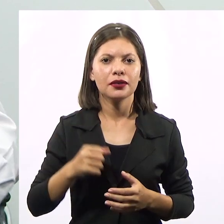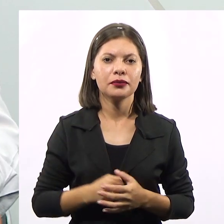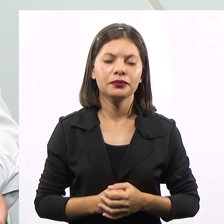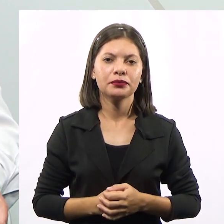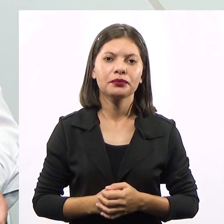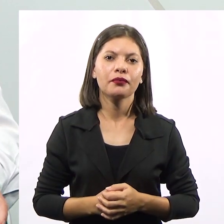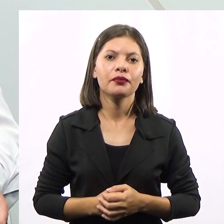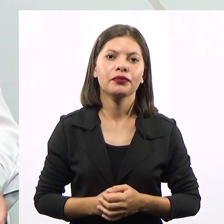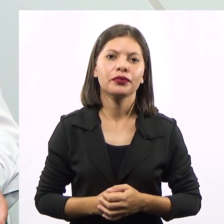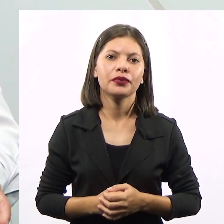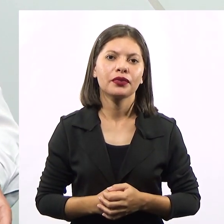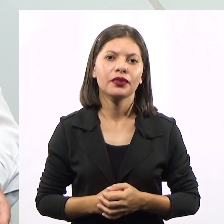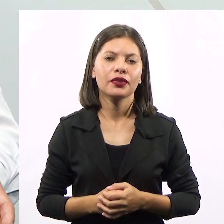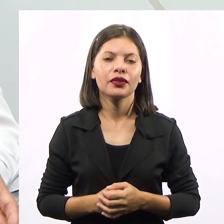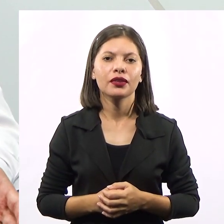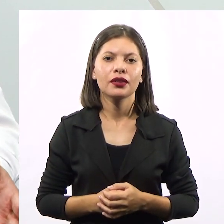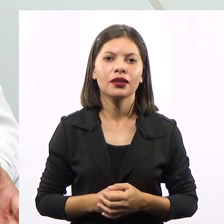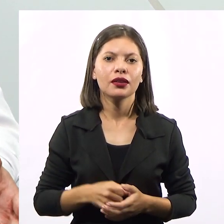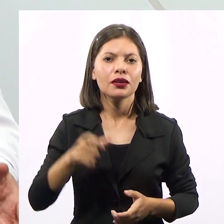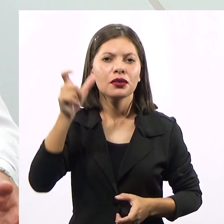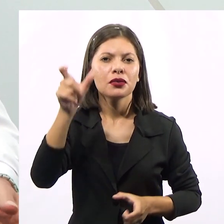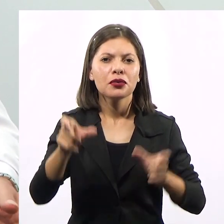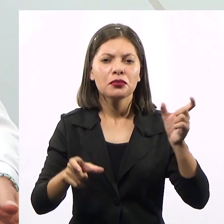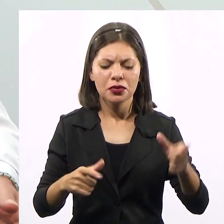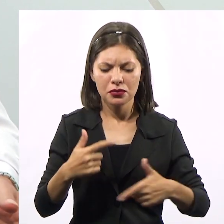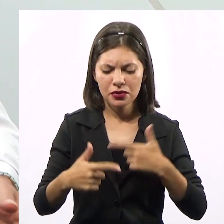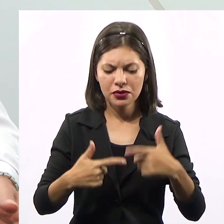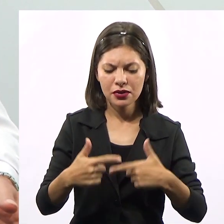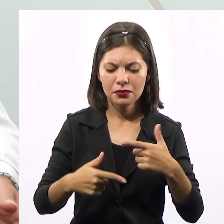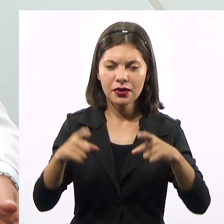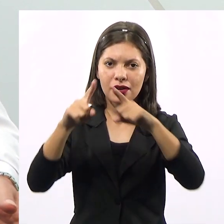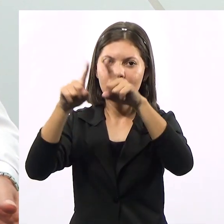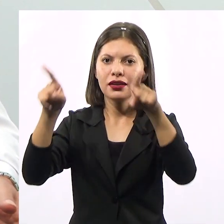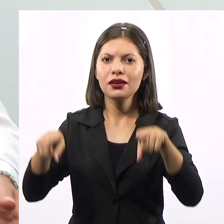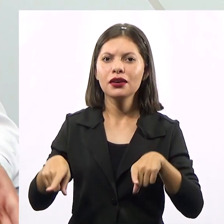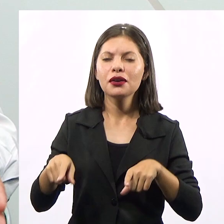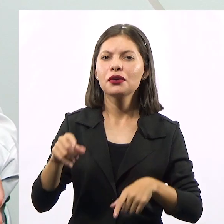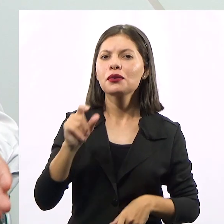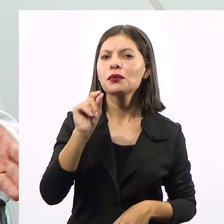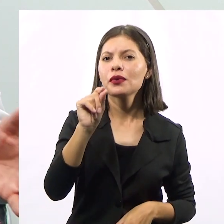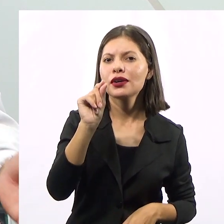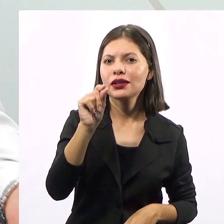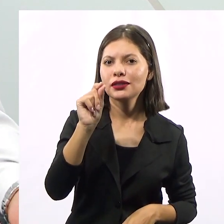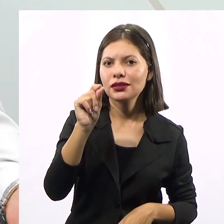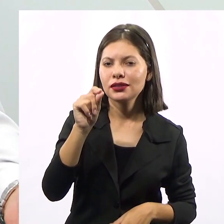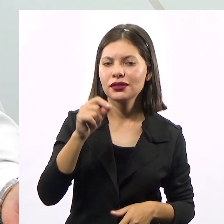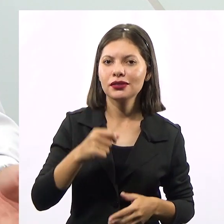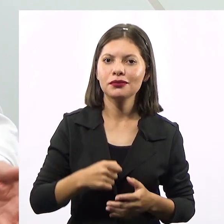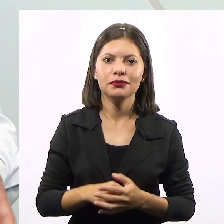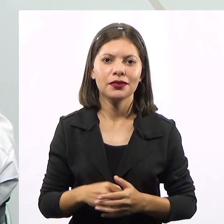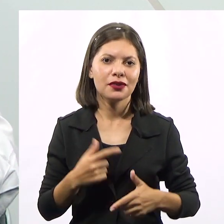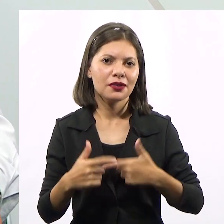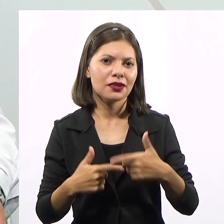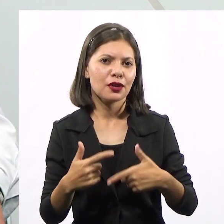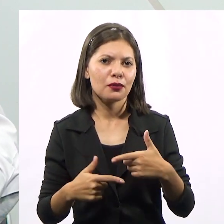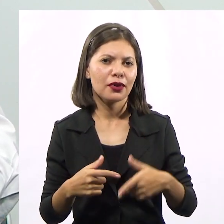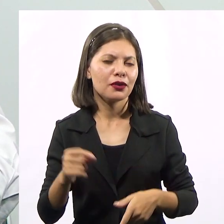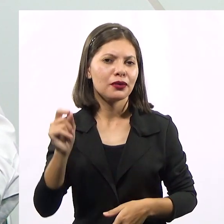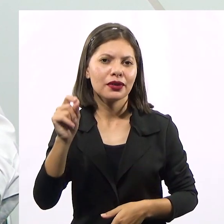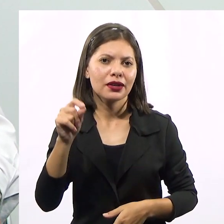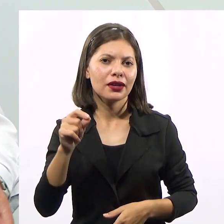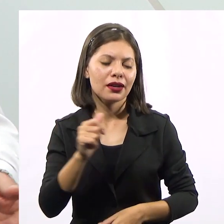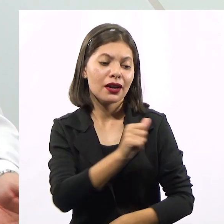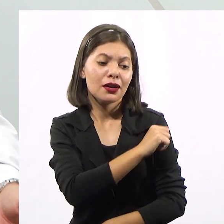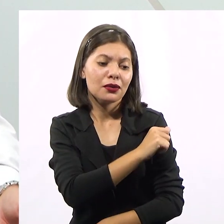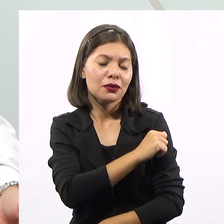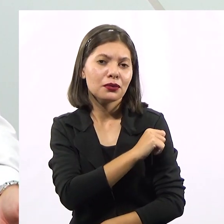pensa em descrever uma instituição, você tem que pensar quantos funcionários trabalham nela. quais são as funções, quais são os cargos que lá dentro